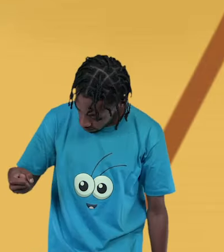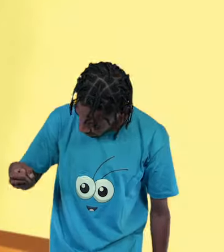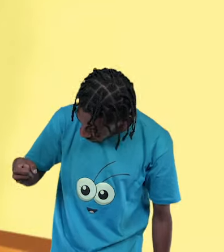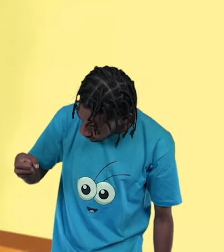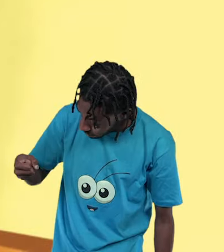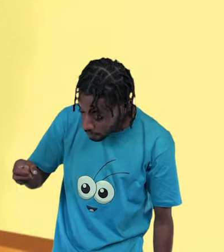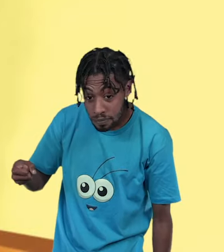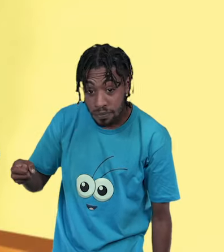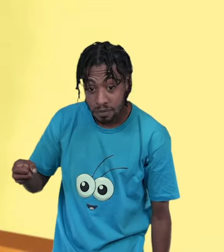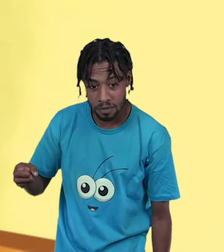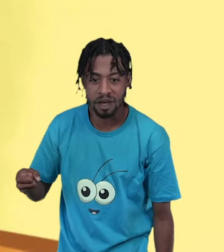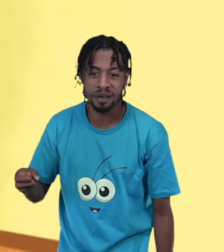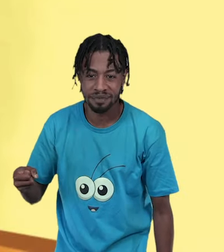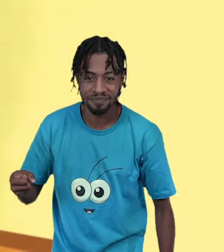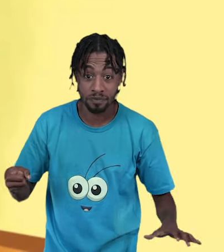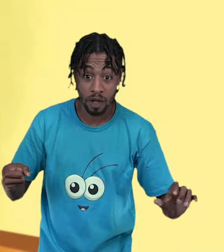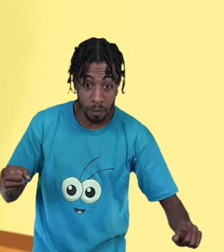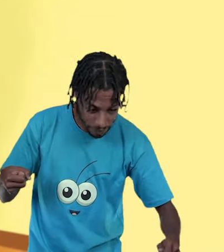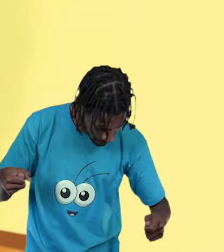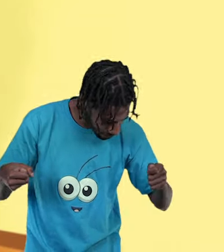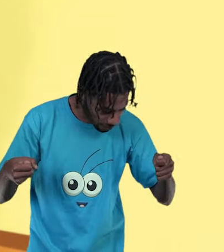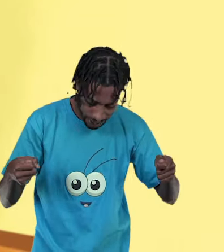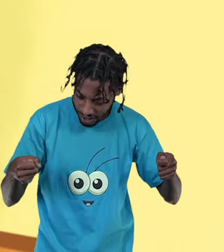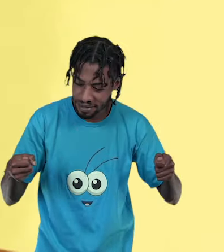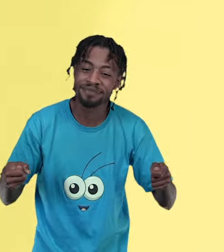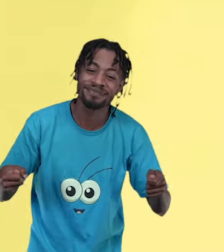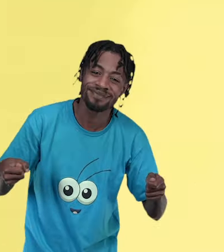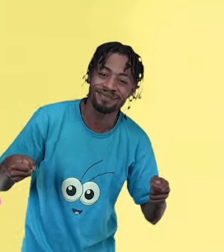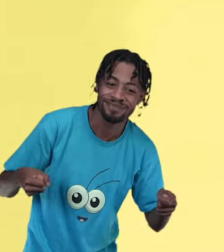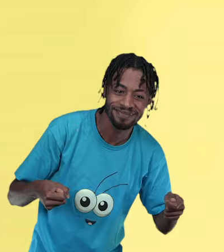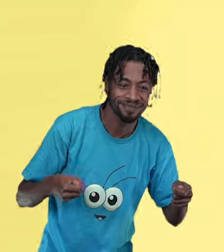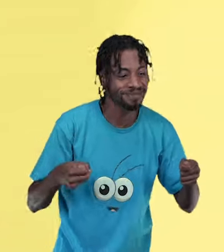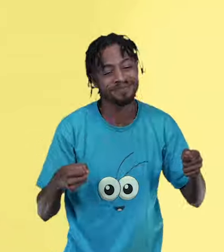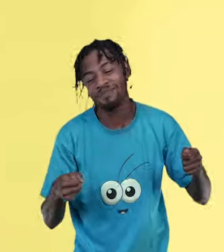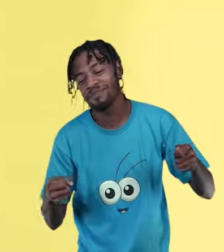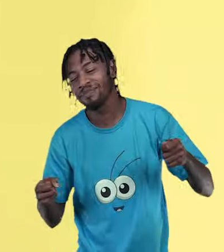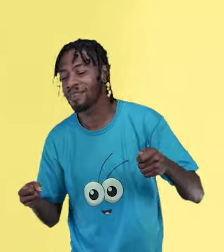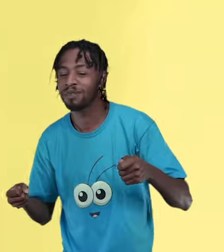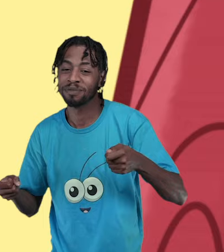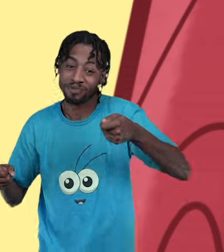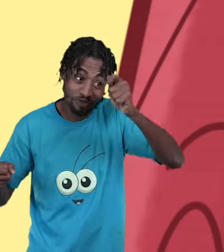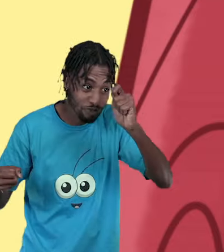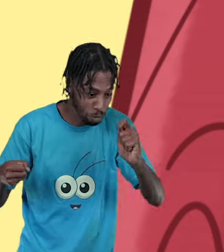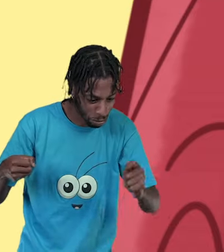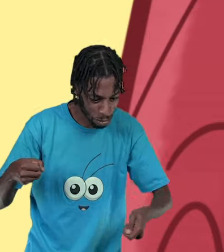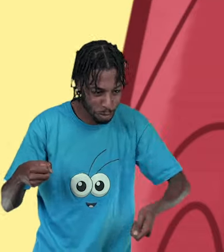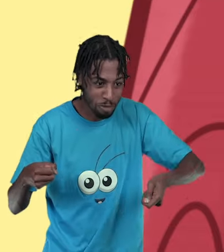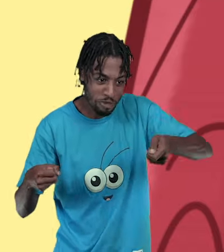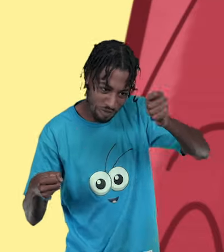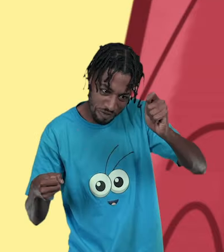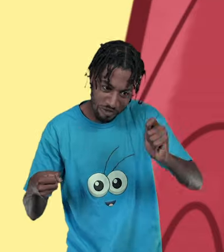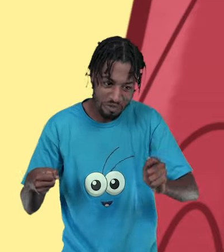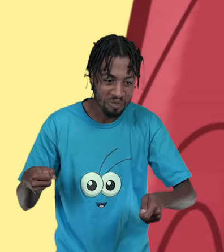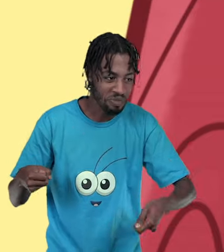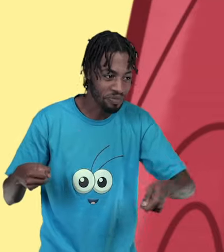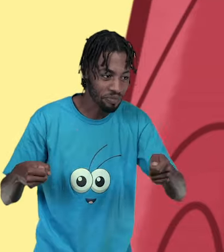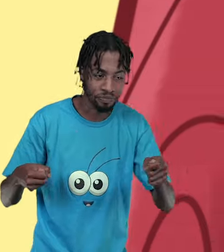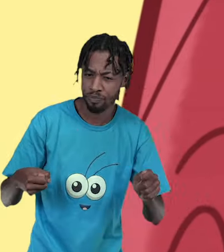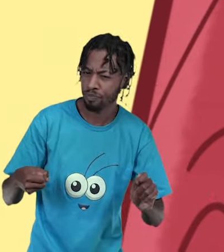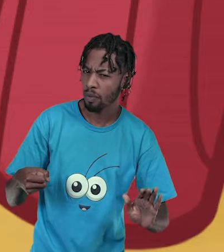Segurando a latinha E o pincel para pintar